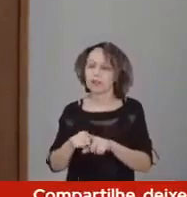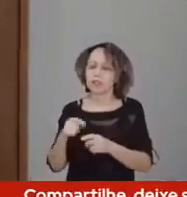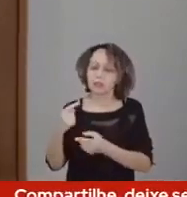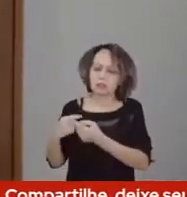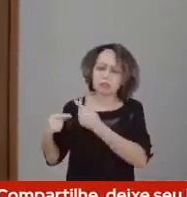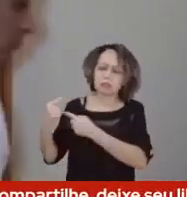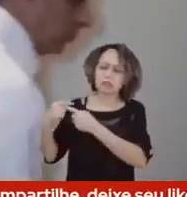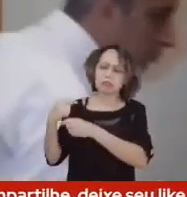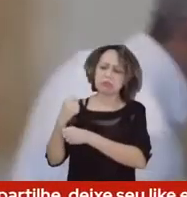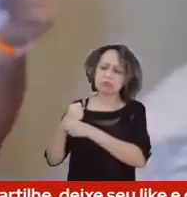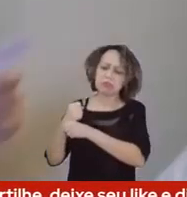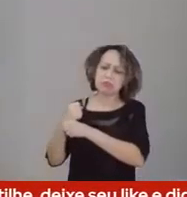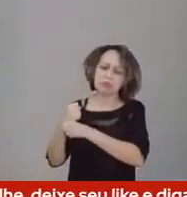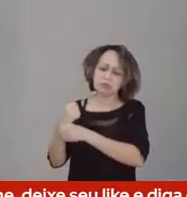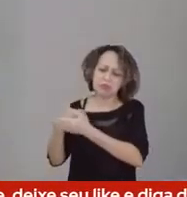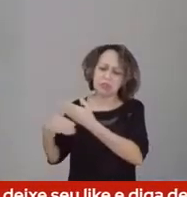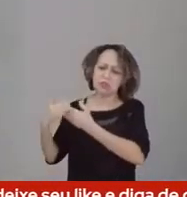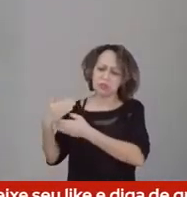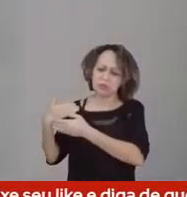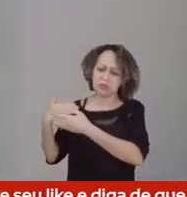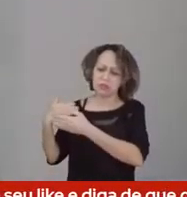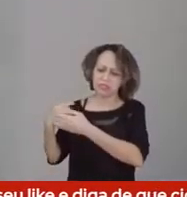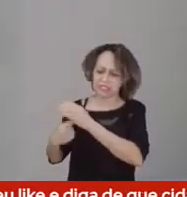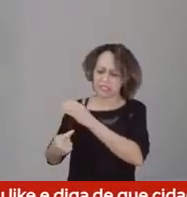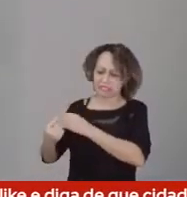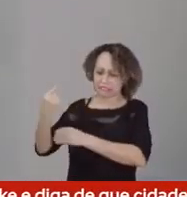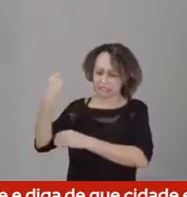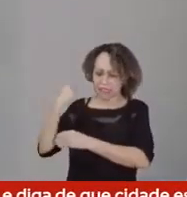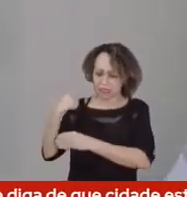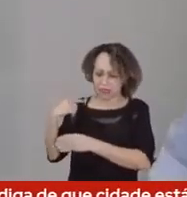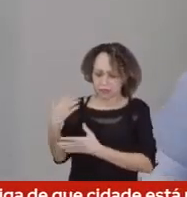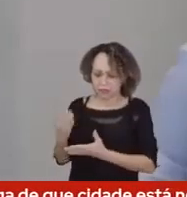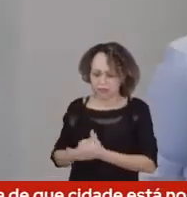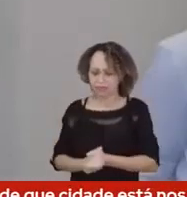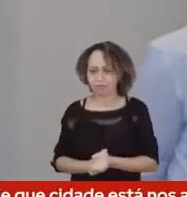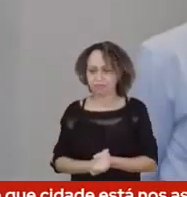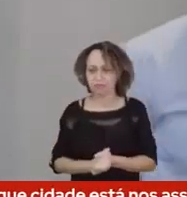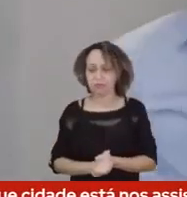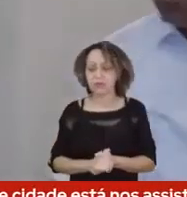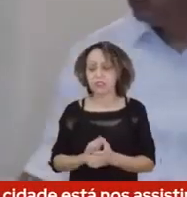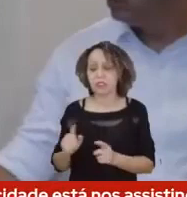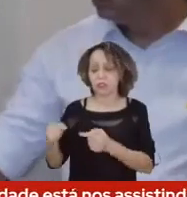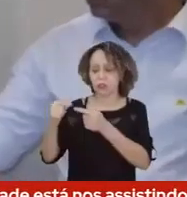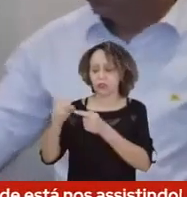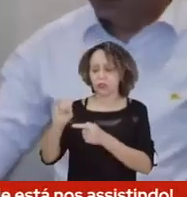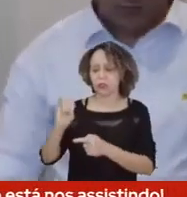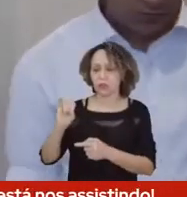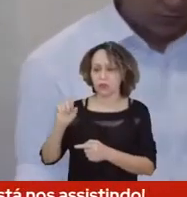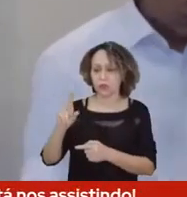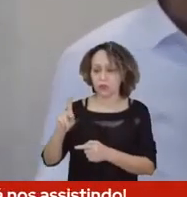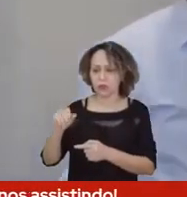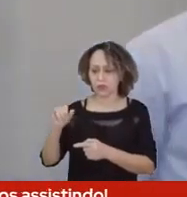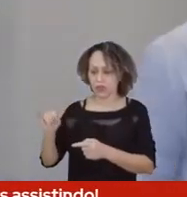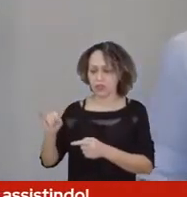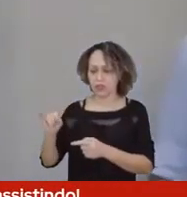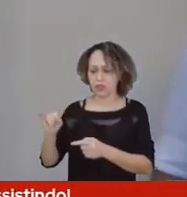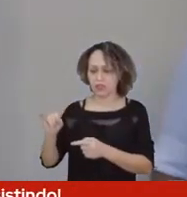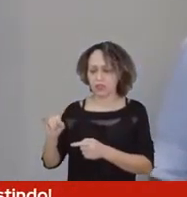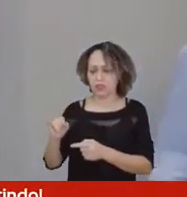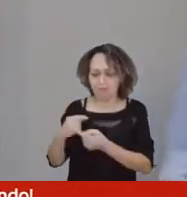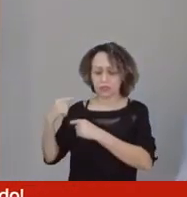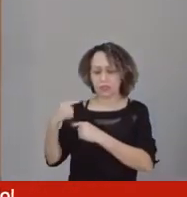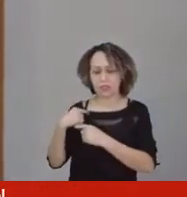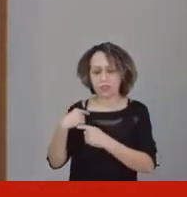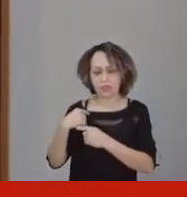tem a ver com o PPI, essa é toda essas coisas estão juntas. O retrocesso dos últimos anos por meio de um breve olhar que vem acontecendo com a